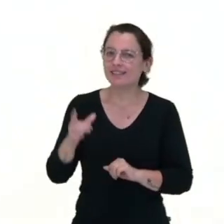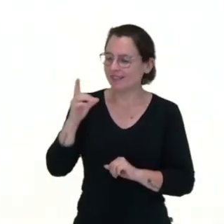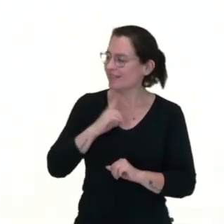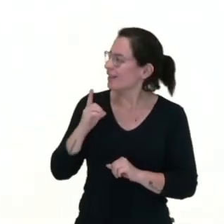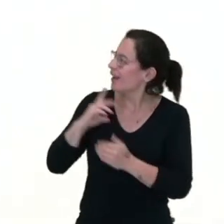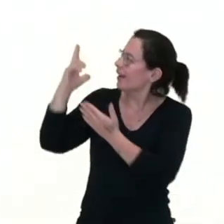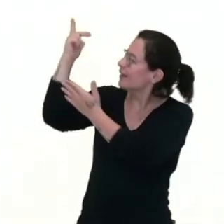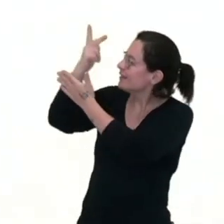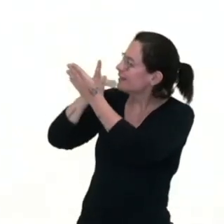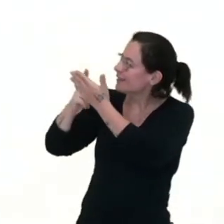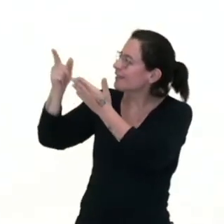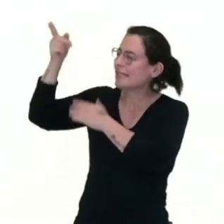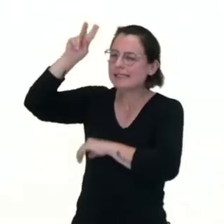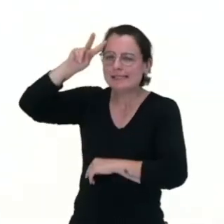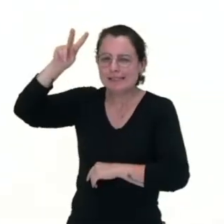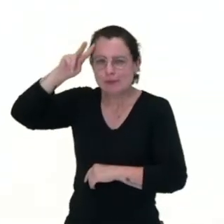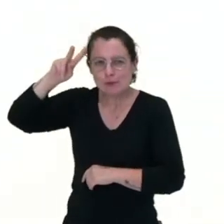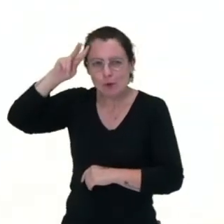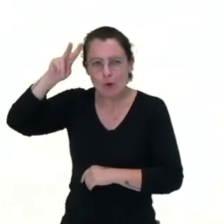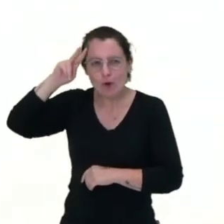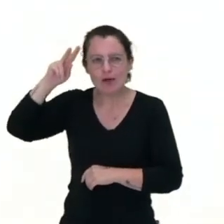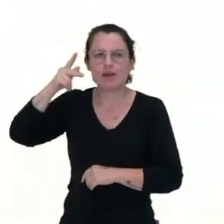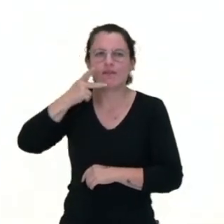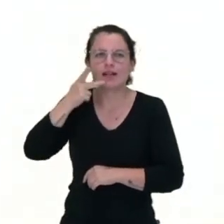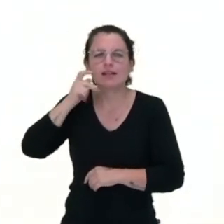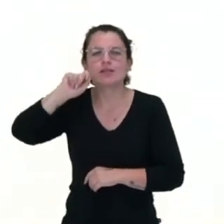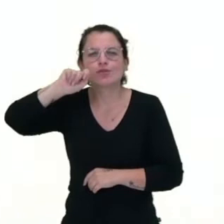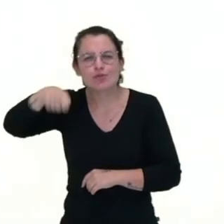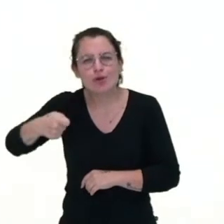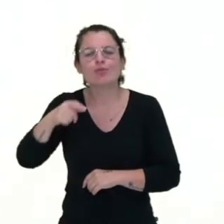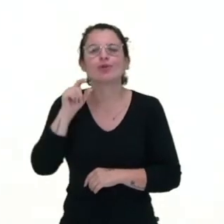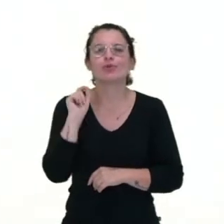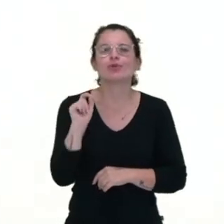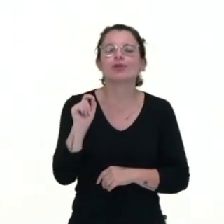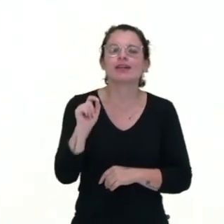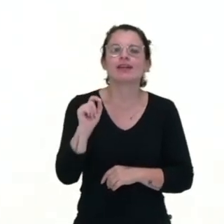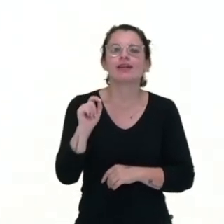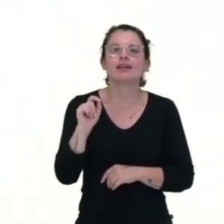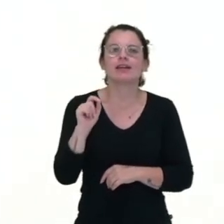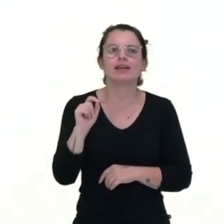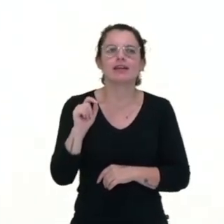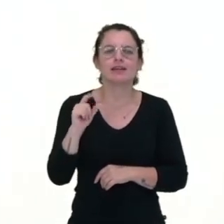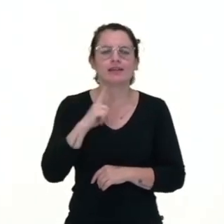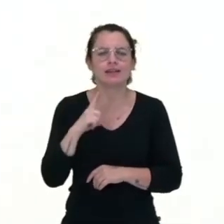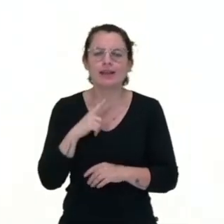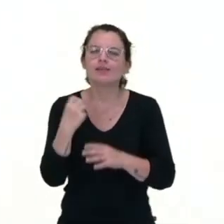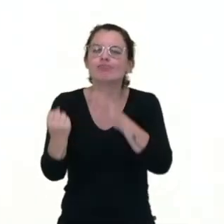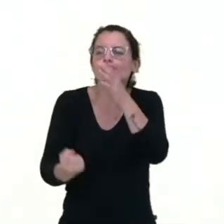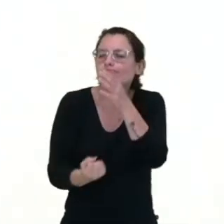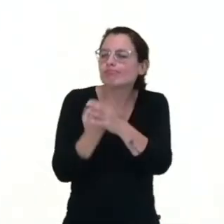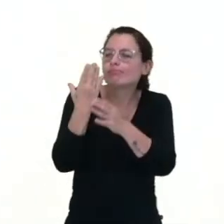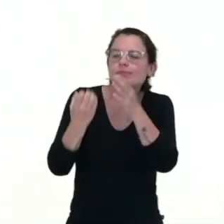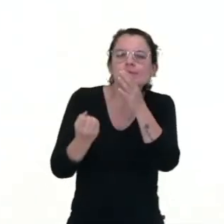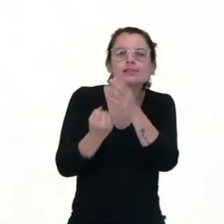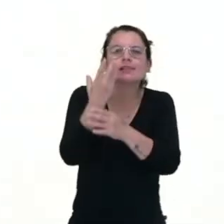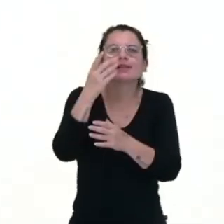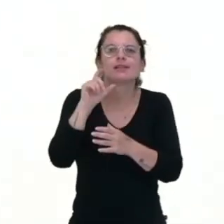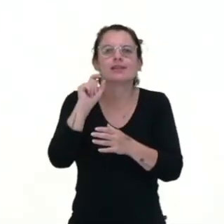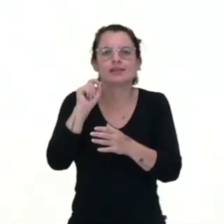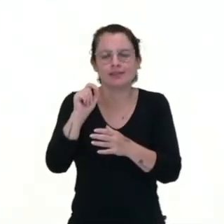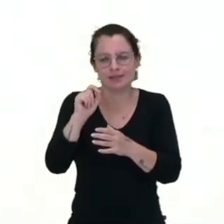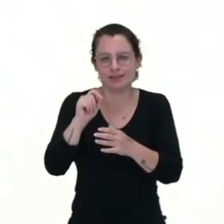gente tem aqui uma charge, né? Falando aí sobre, né, esse surgimento das espécies. Quais